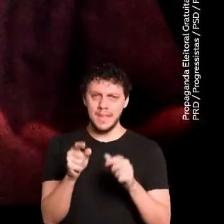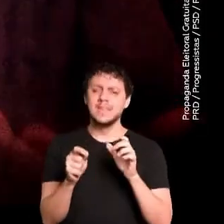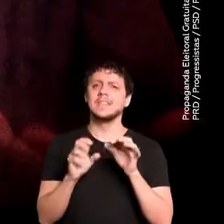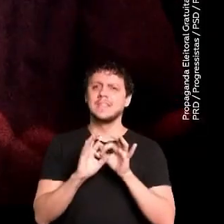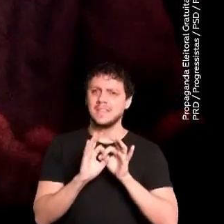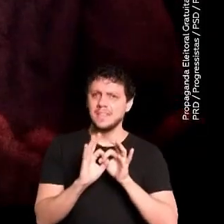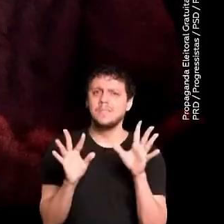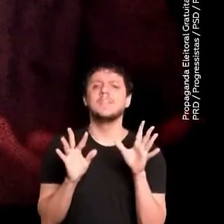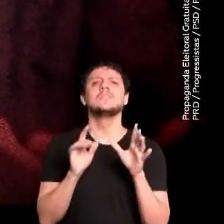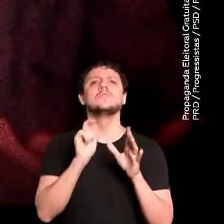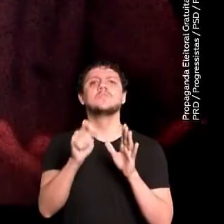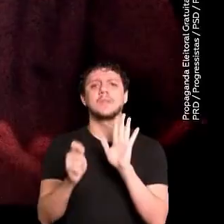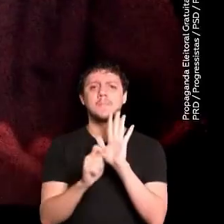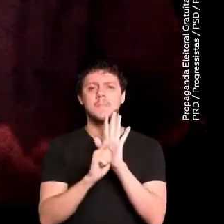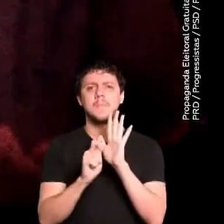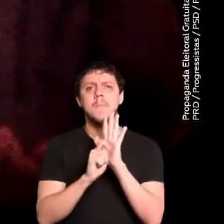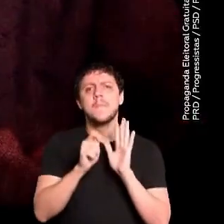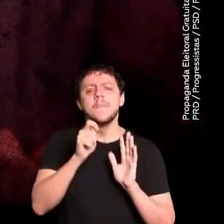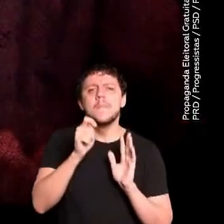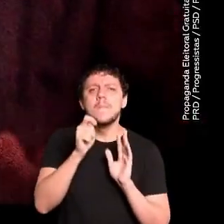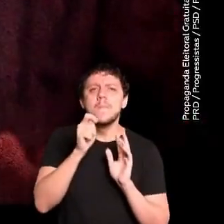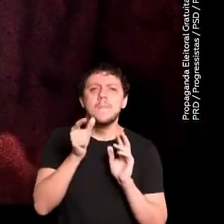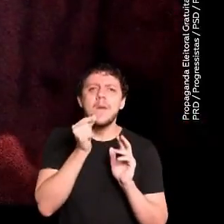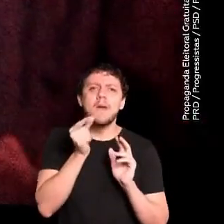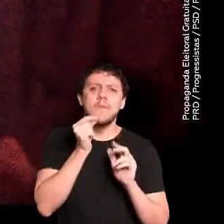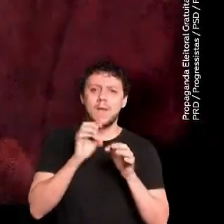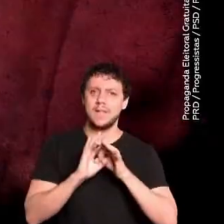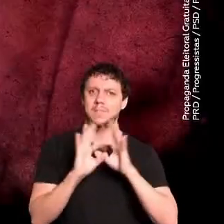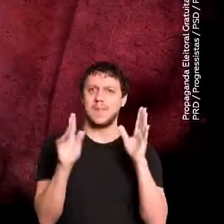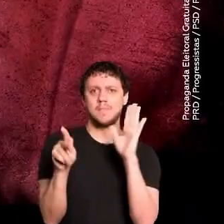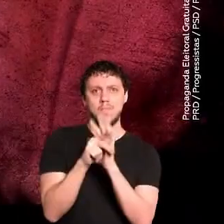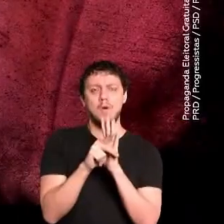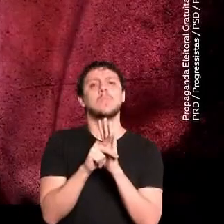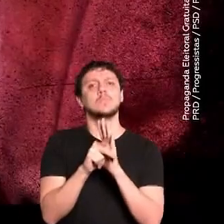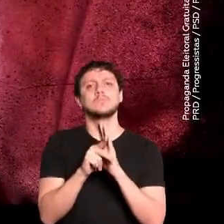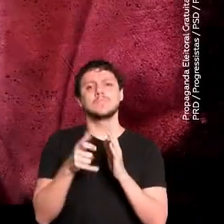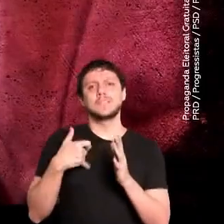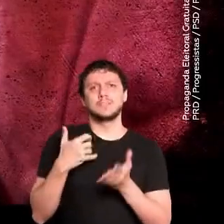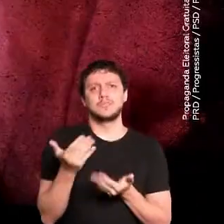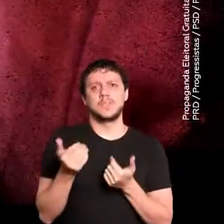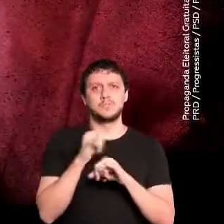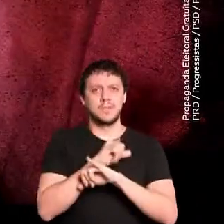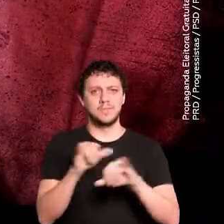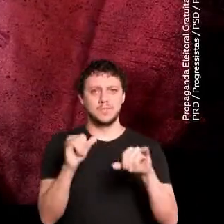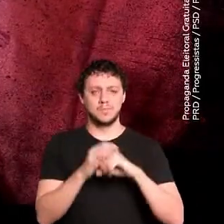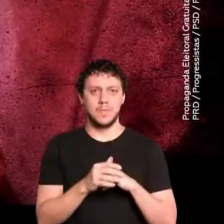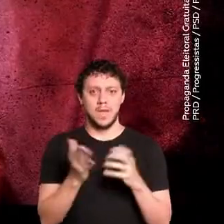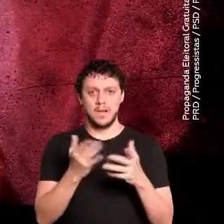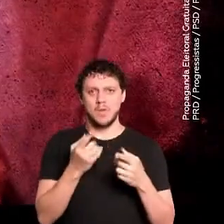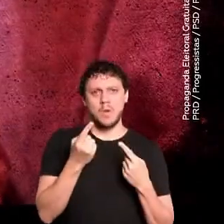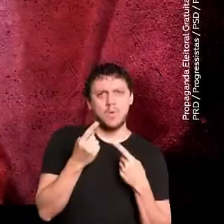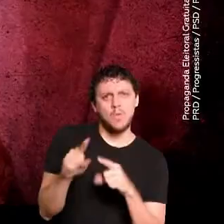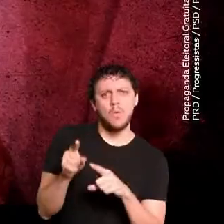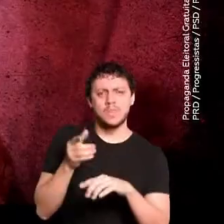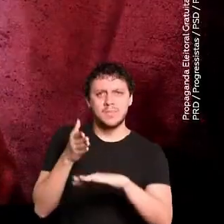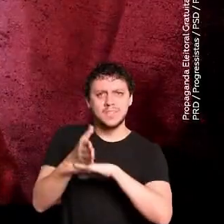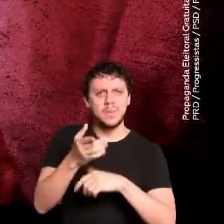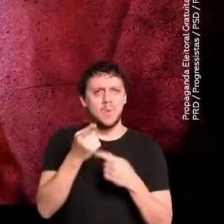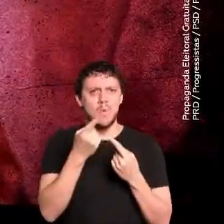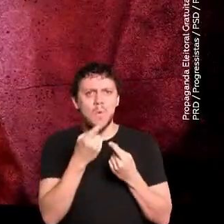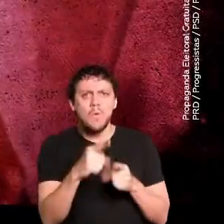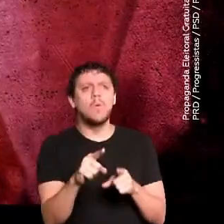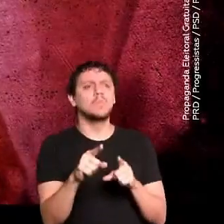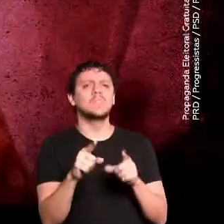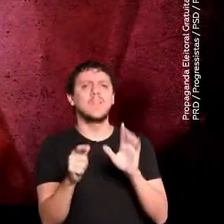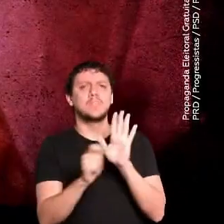defende a legalização da maconha em encontro com a juventude. Agora, Boulos diz que é contra invasões, contra a